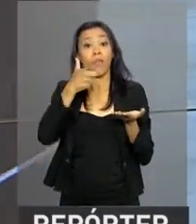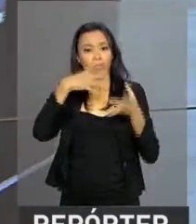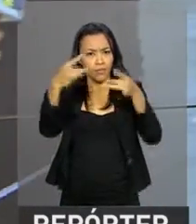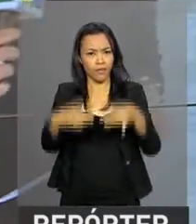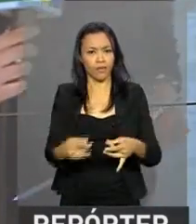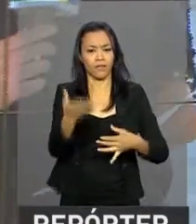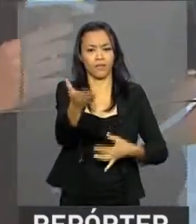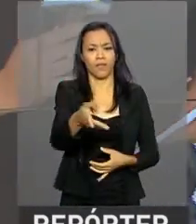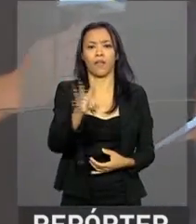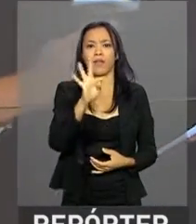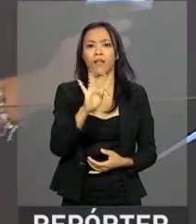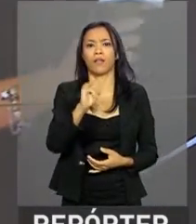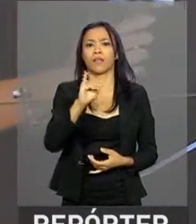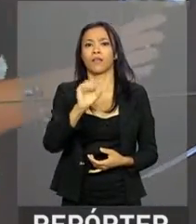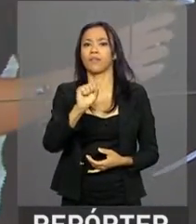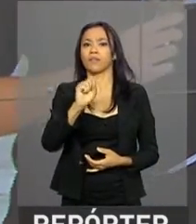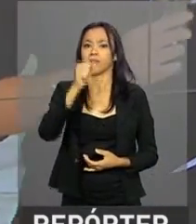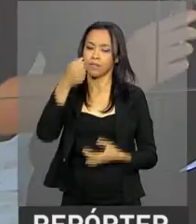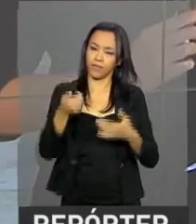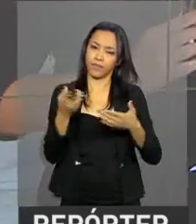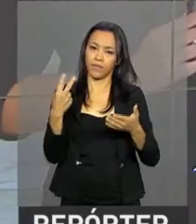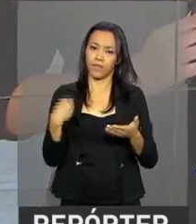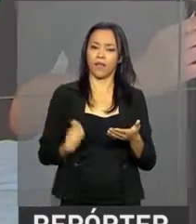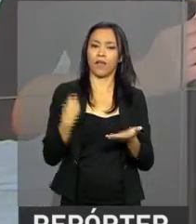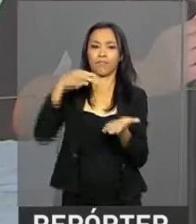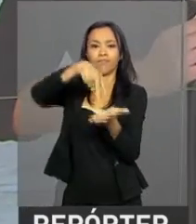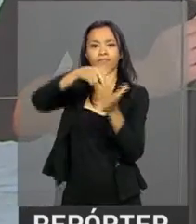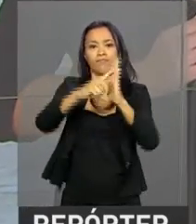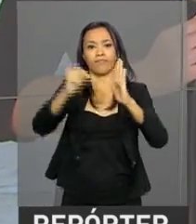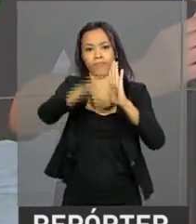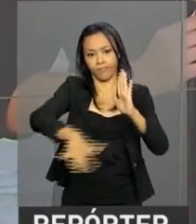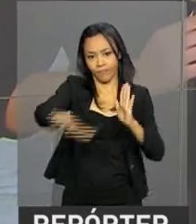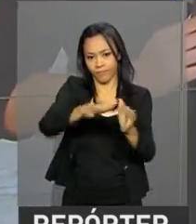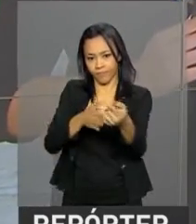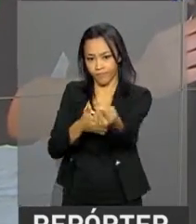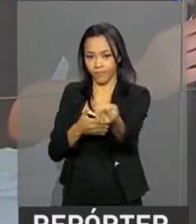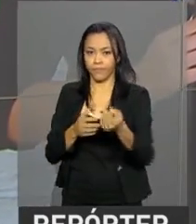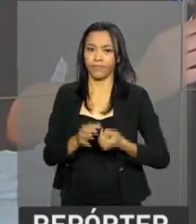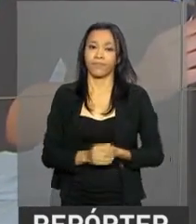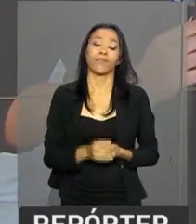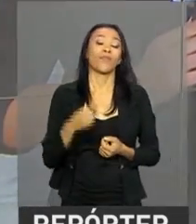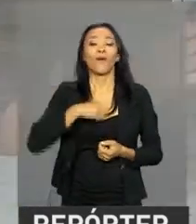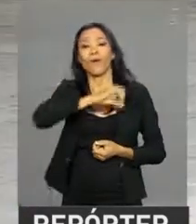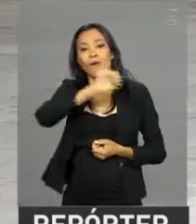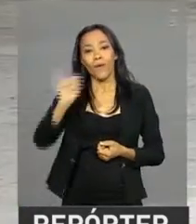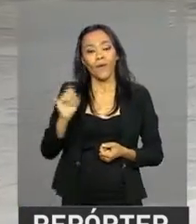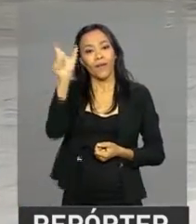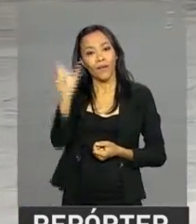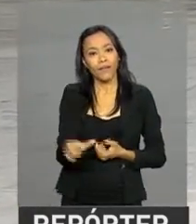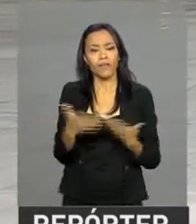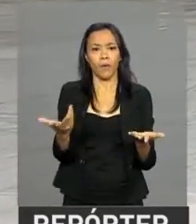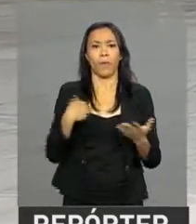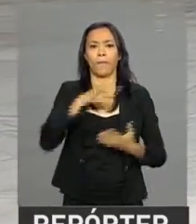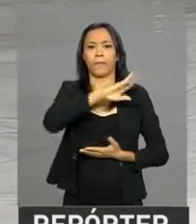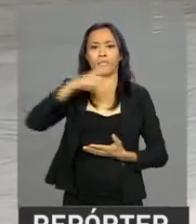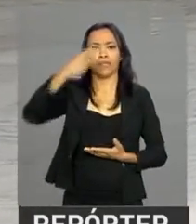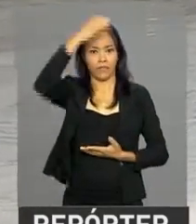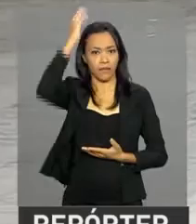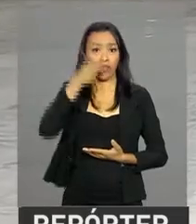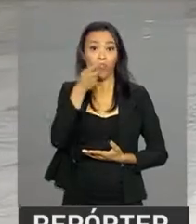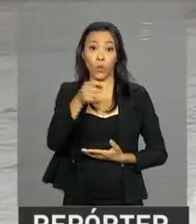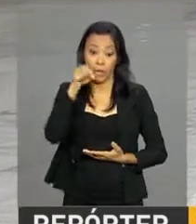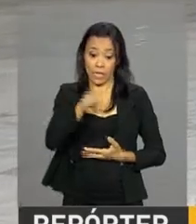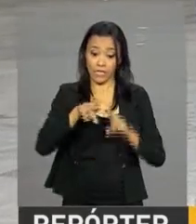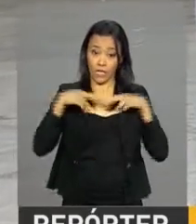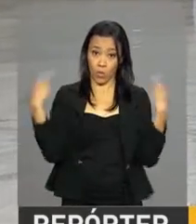Dias, que está ao vivo direto do Palácio Planalto. Olá, Thaisa. Olá, Leandro. O presidente Michel Temer disse na reunião de